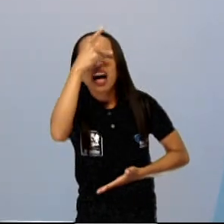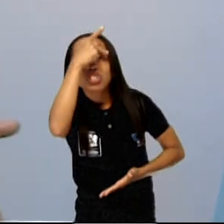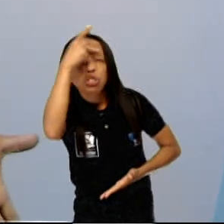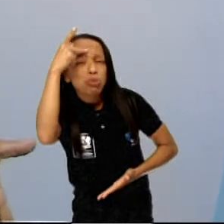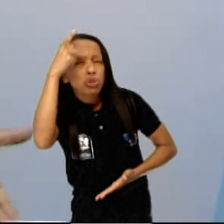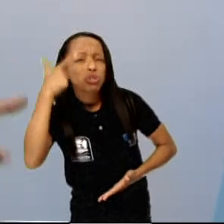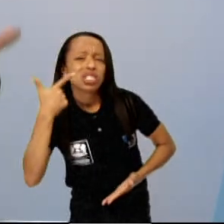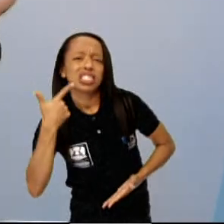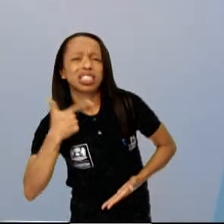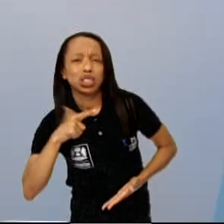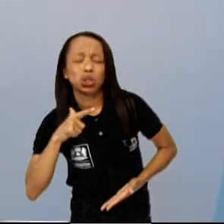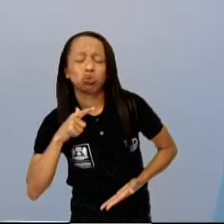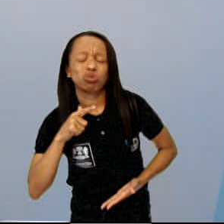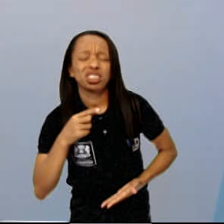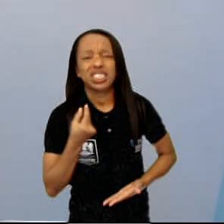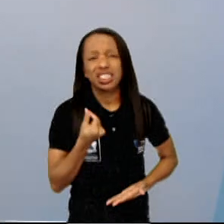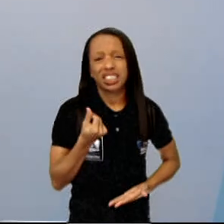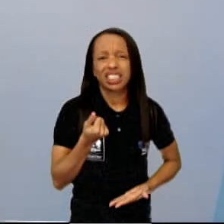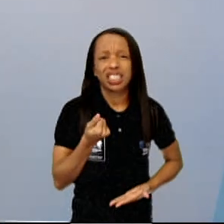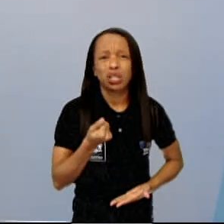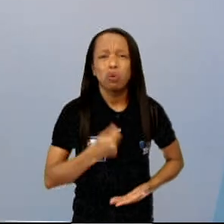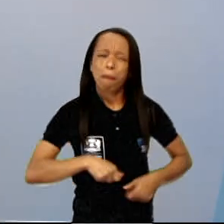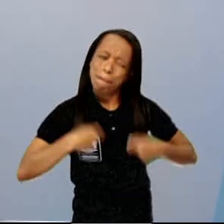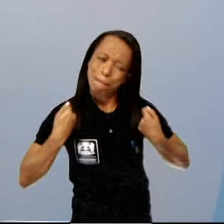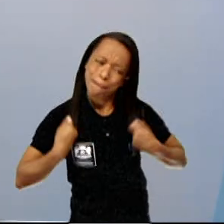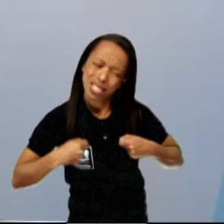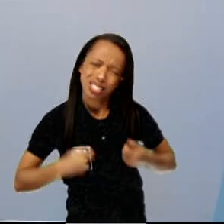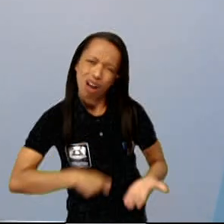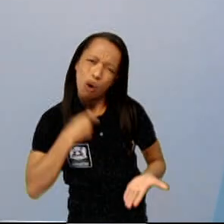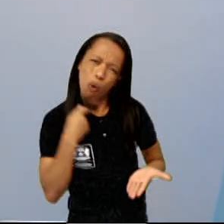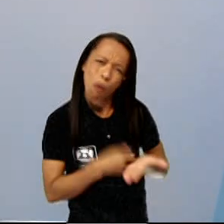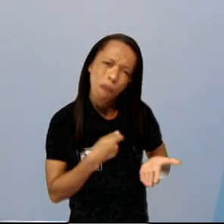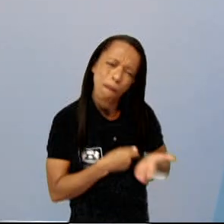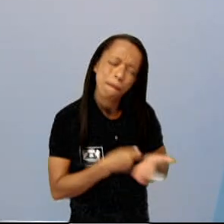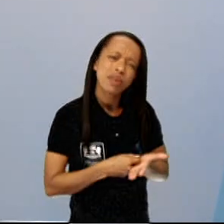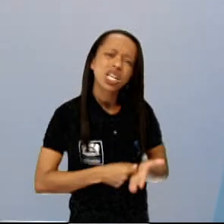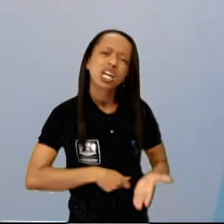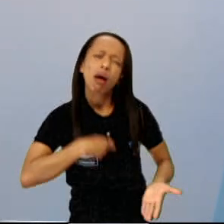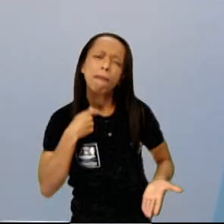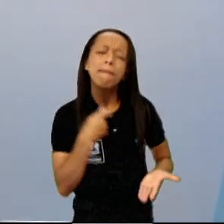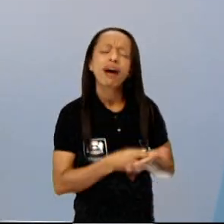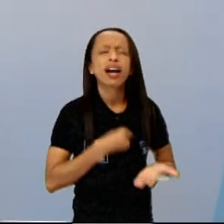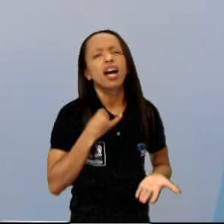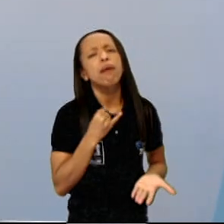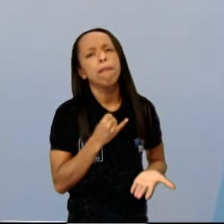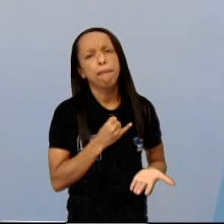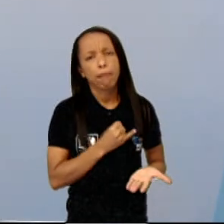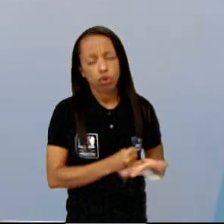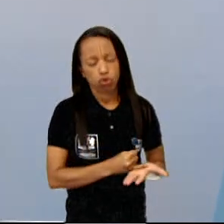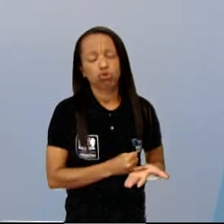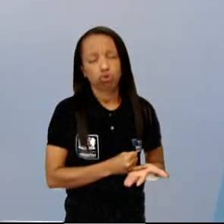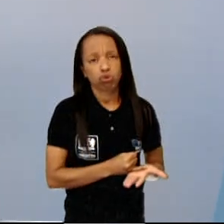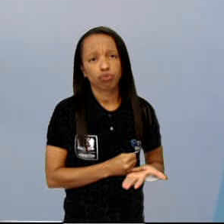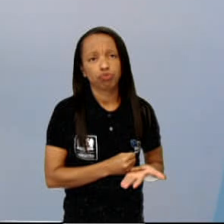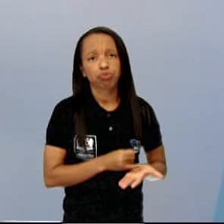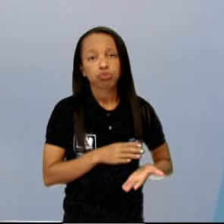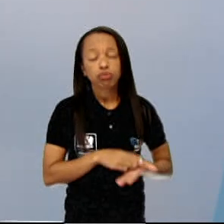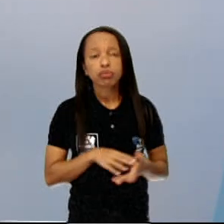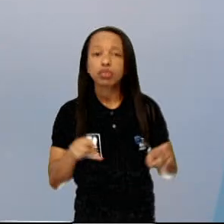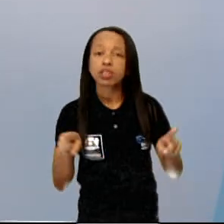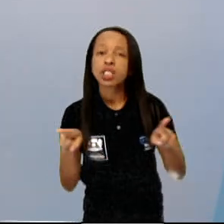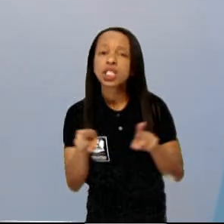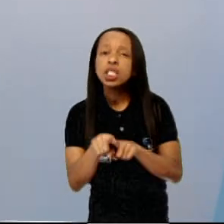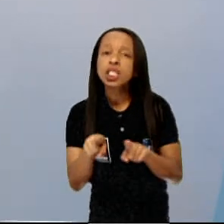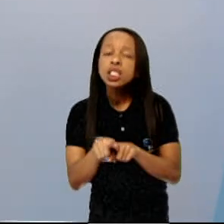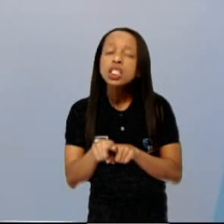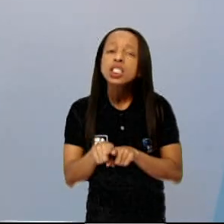não... Que tem terra, que tem isenção fiscal, né? Os grupos da nobreza e do clero. A gente vai ter também uma questão climática, olhem só.